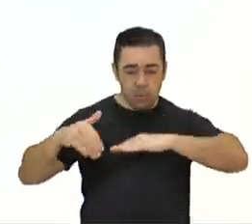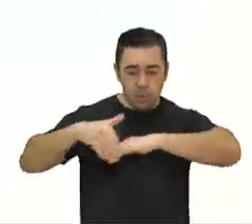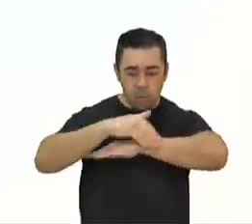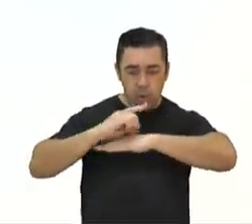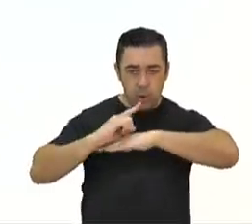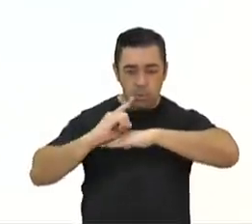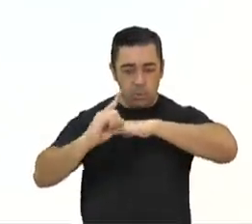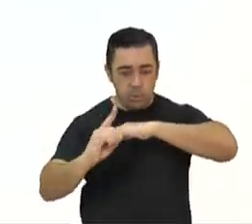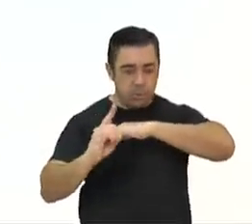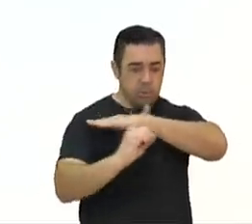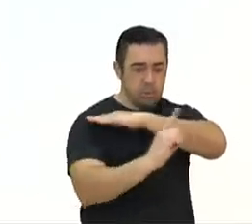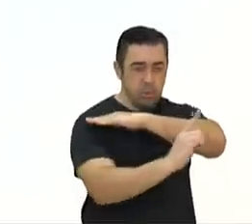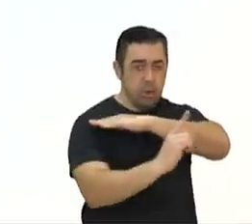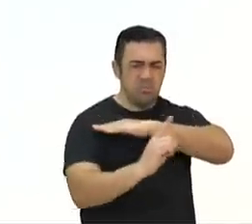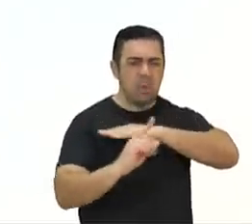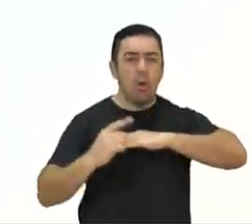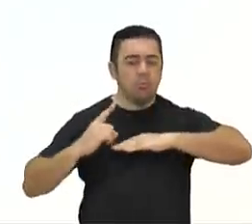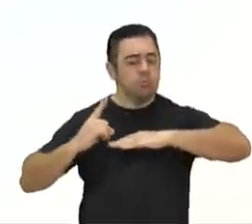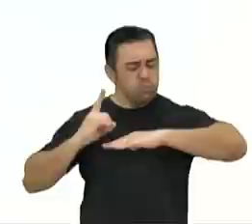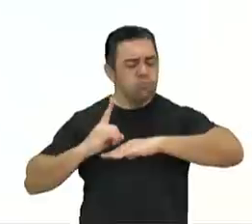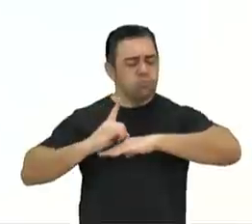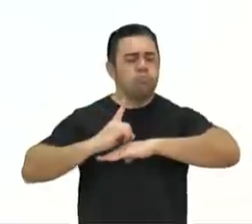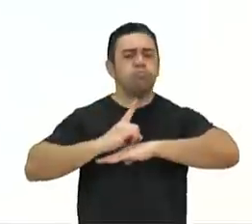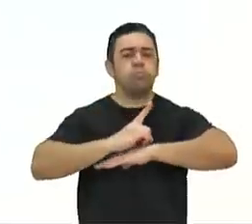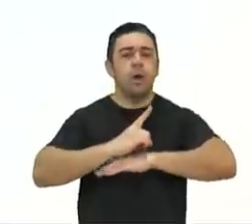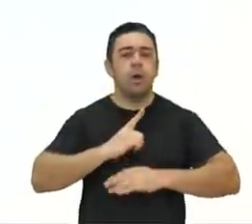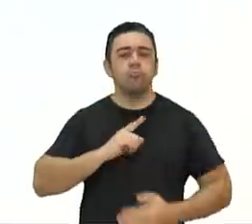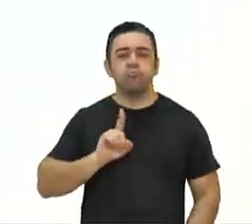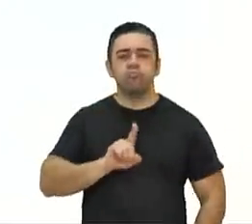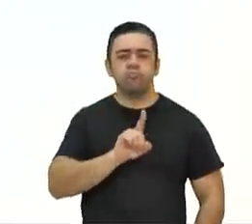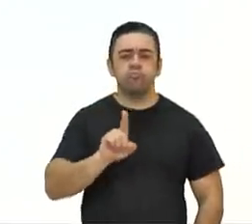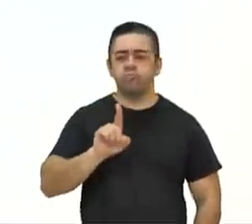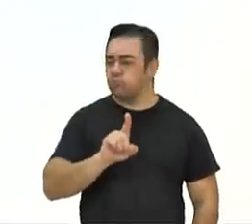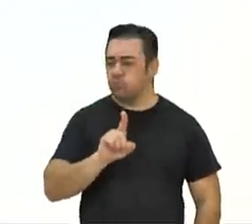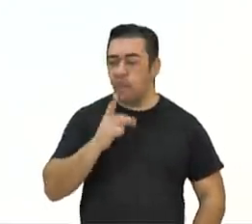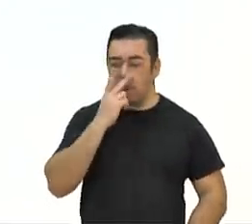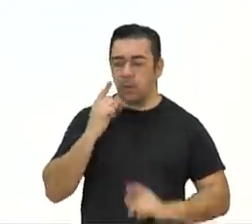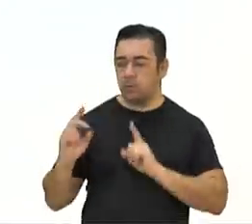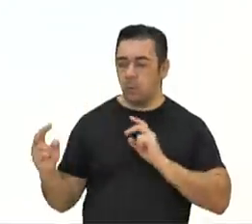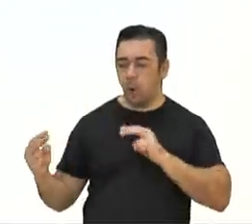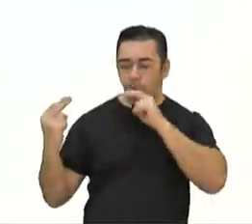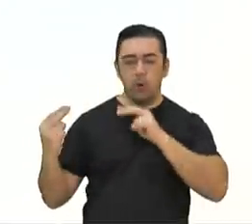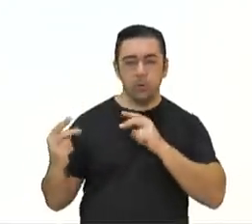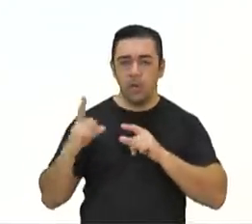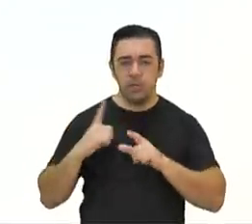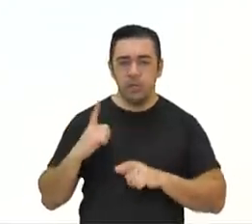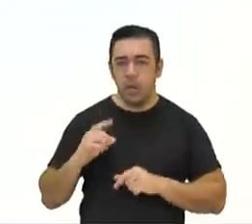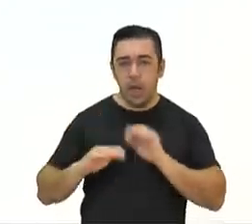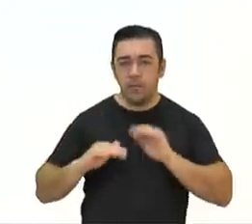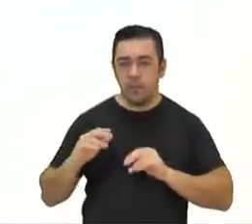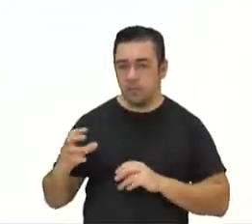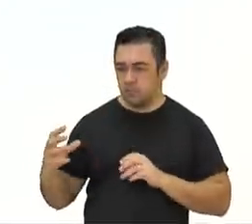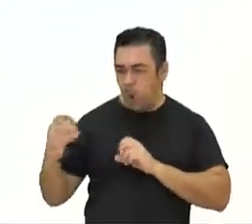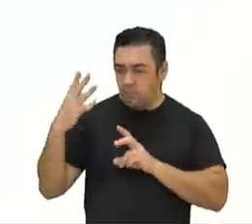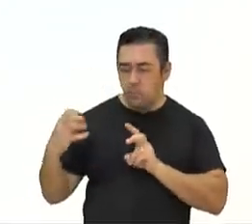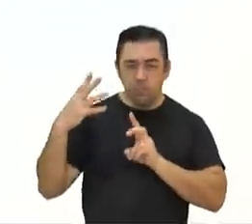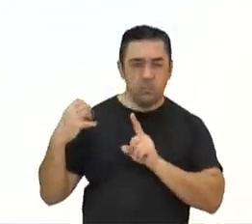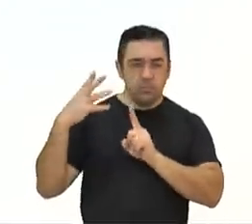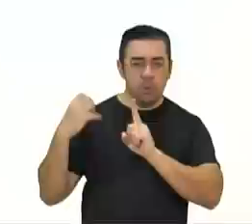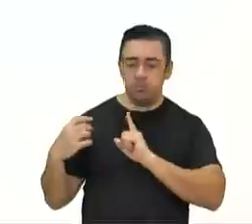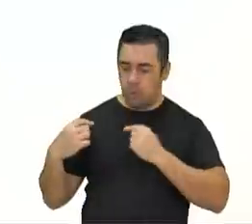não faço isso. Passar pelo cachorro transformou-se numa espécie de jogo, porque às vezes ele investe contra o